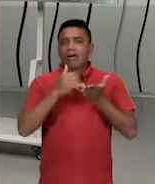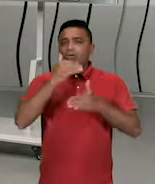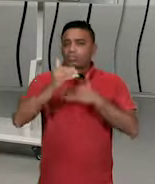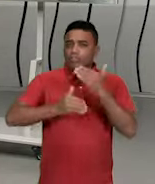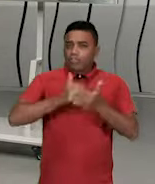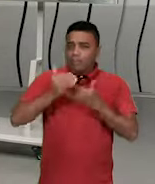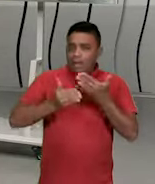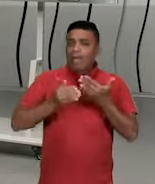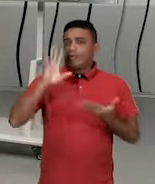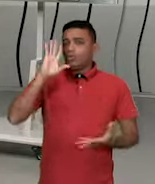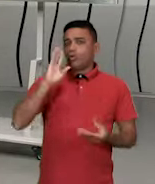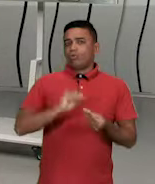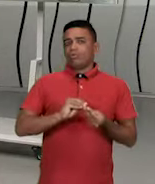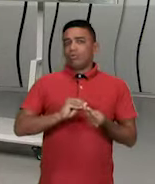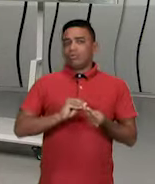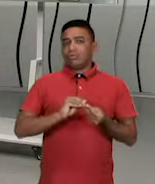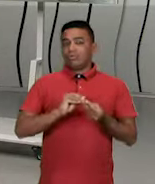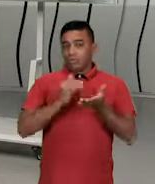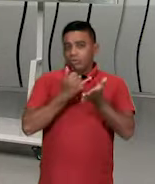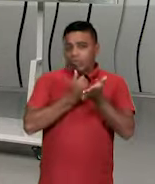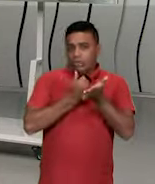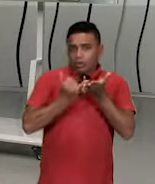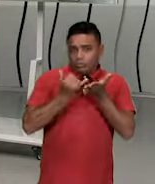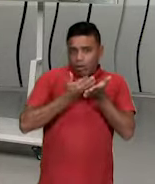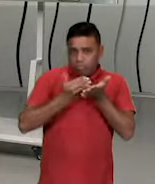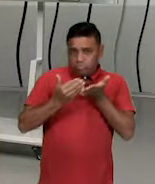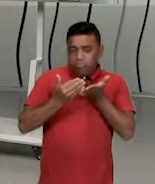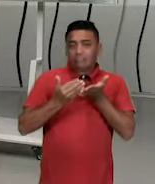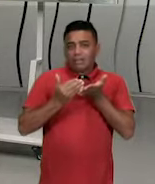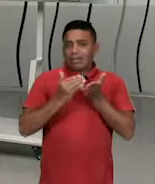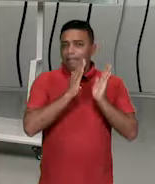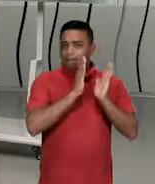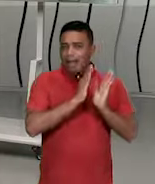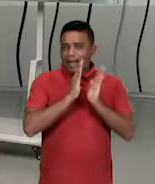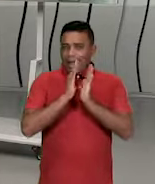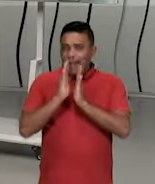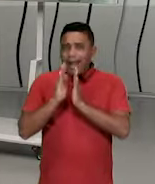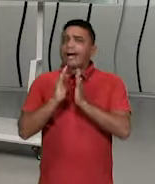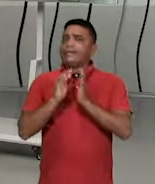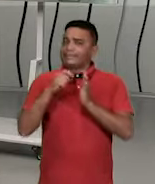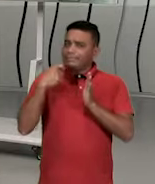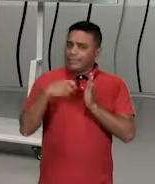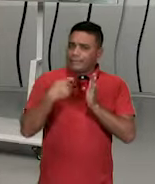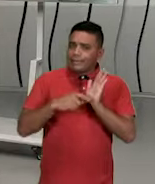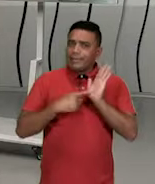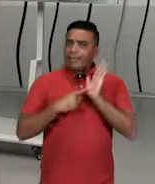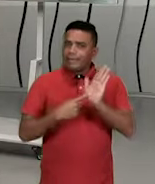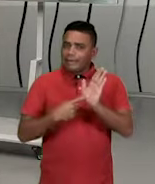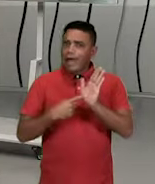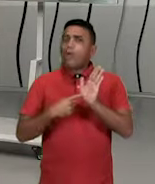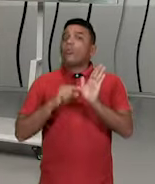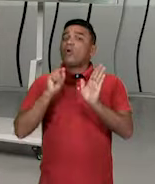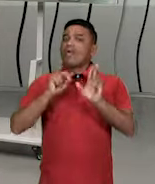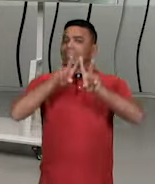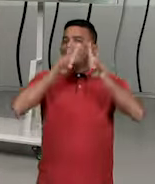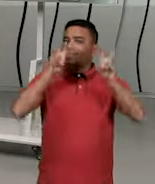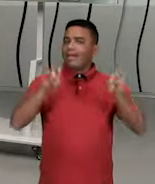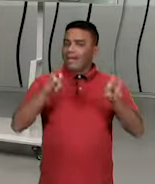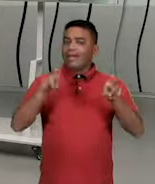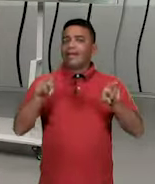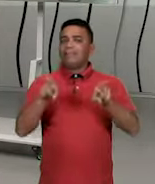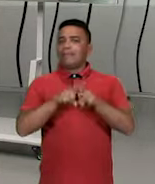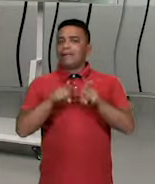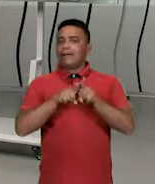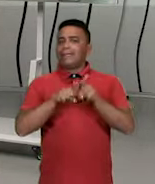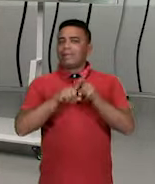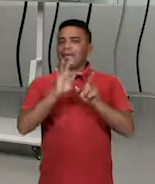e a conclusão. A introdução tem algumas partes essenciais, como a apresentação do tema e a apresentação da